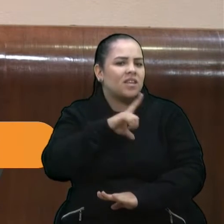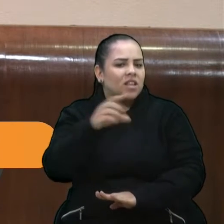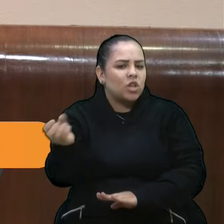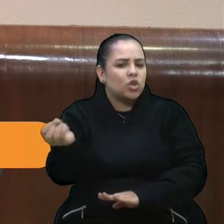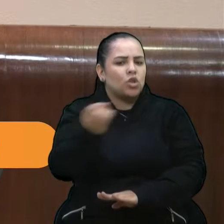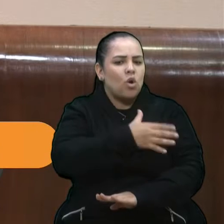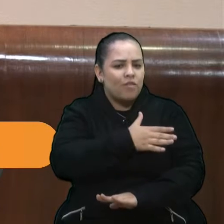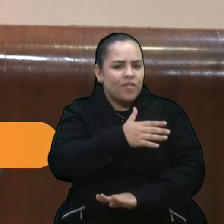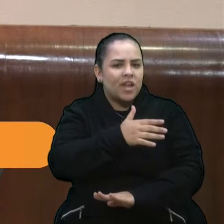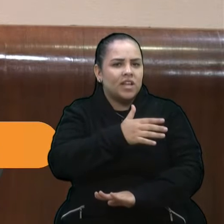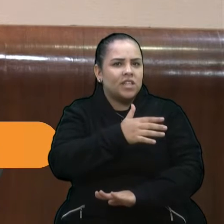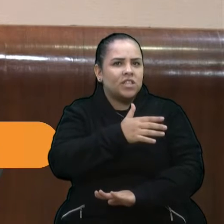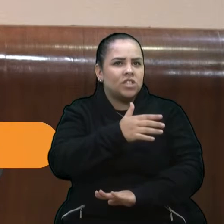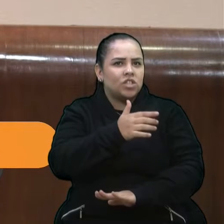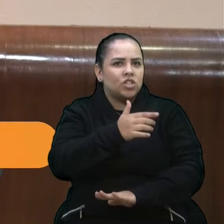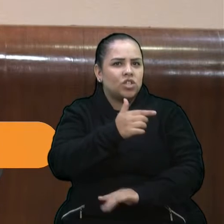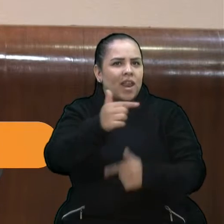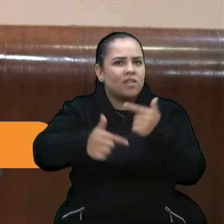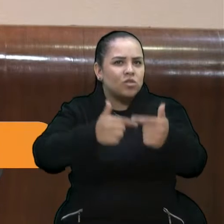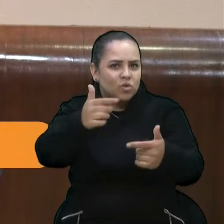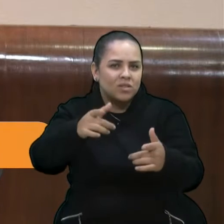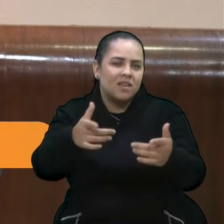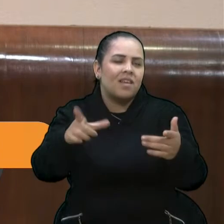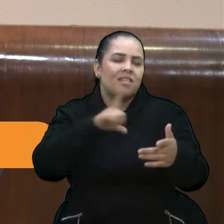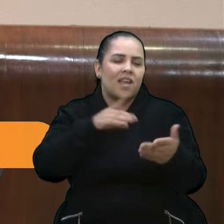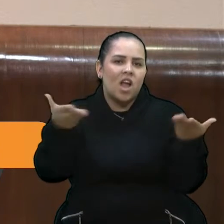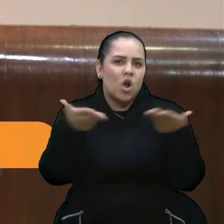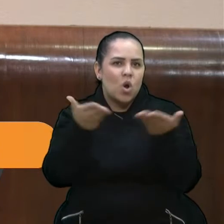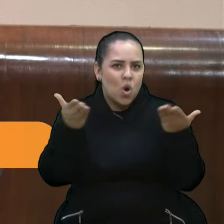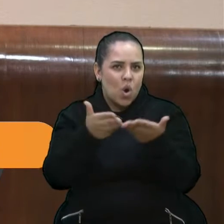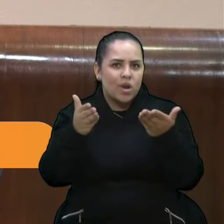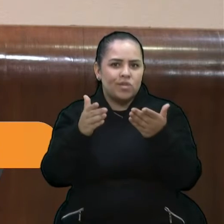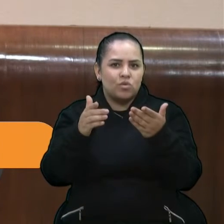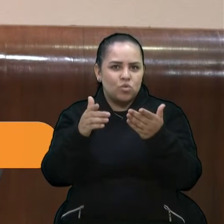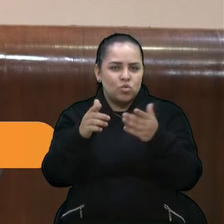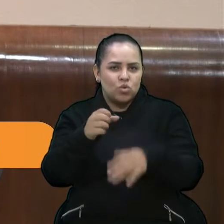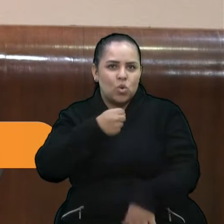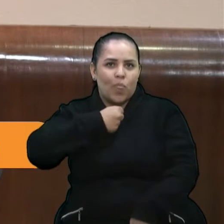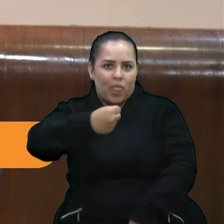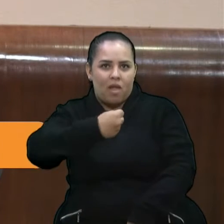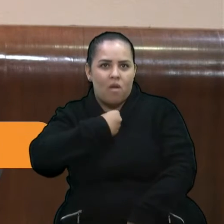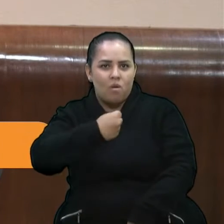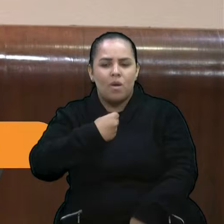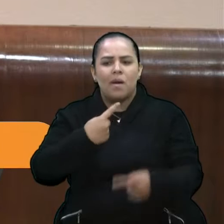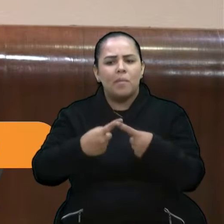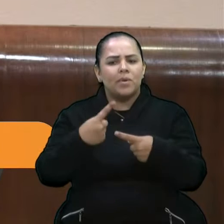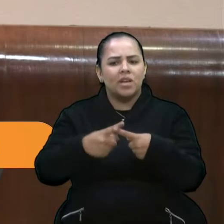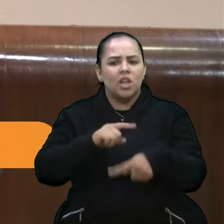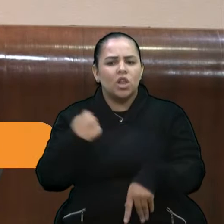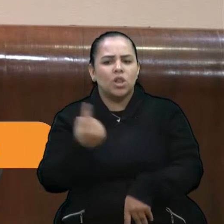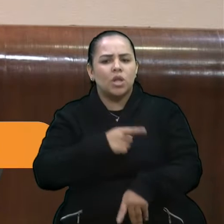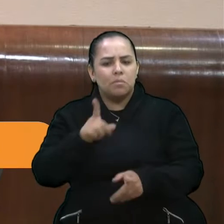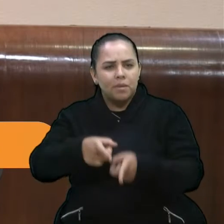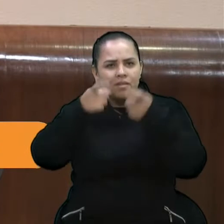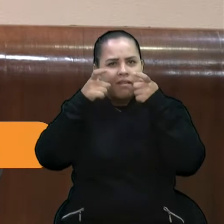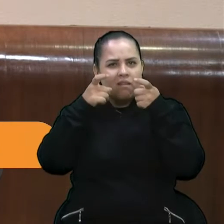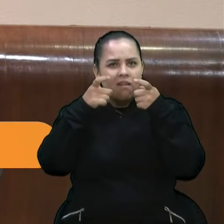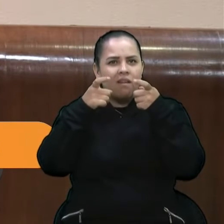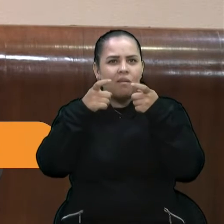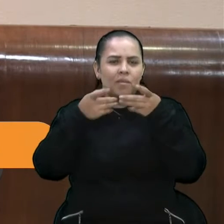gerações do jornalismo. A gente nota muitas vezes que a própria